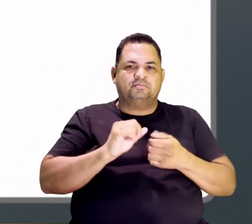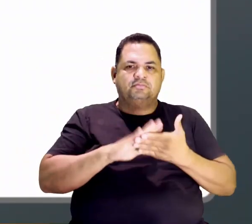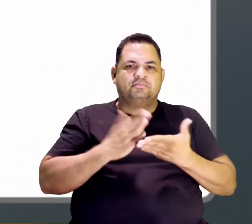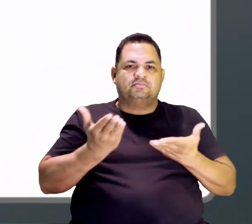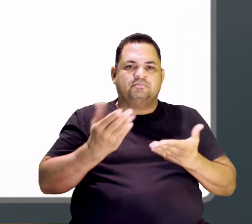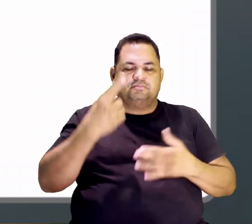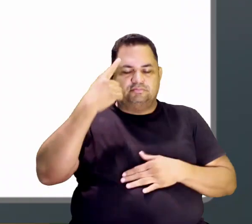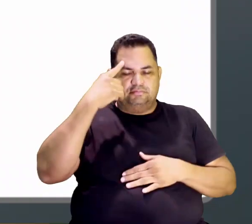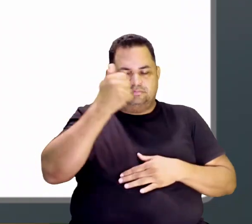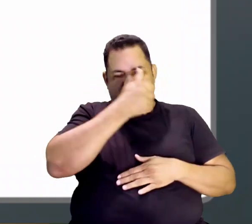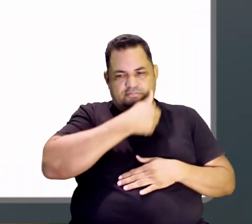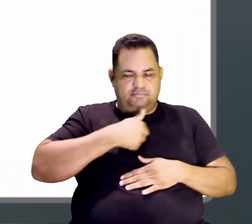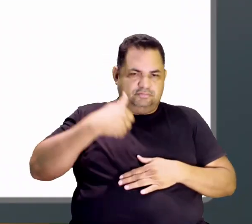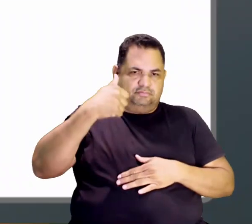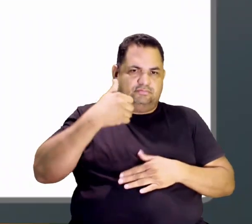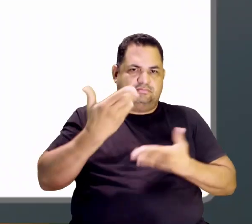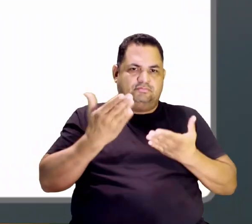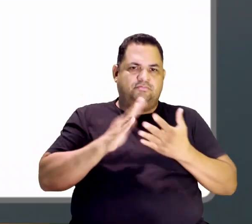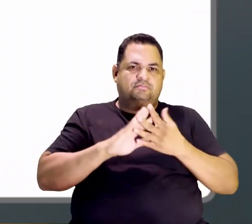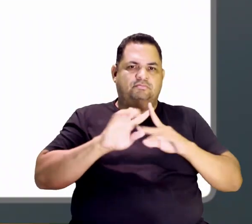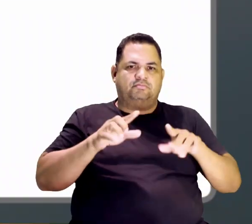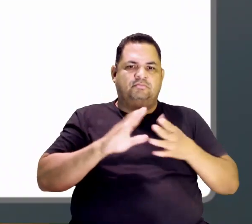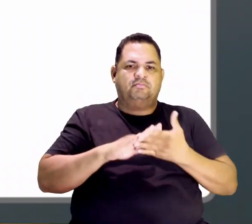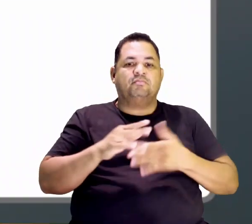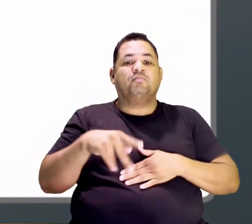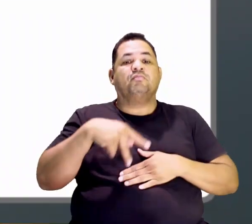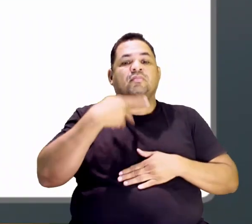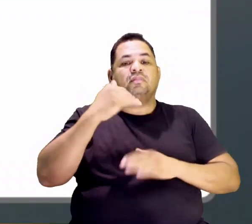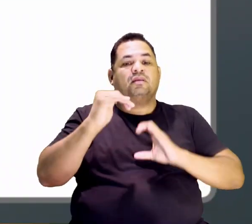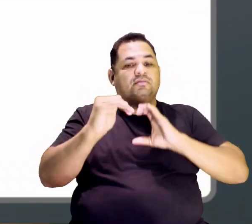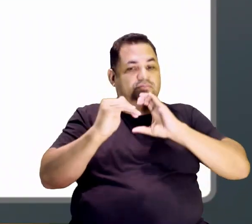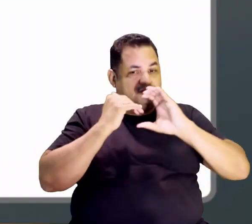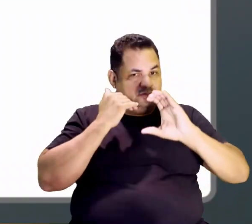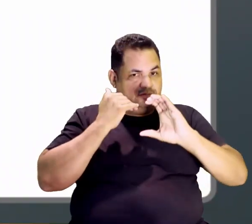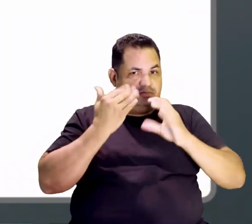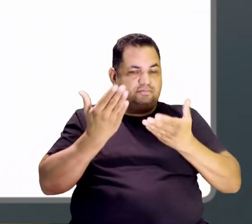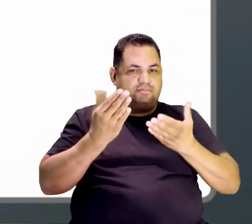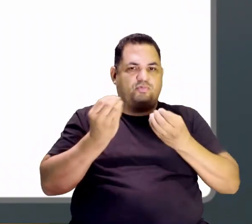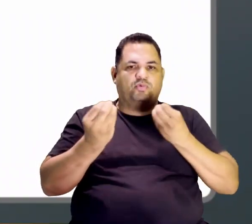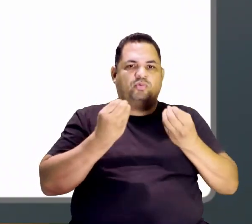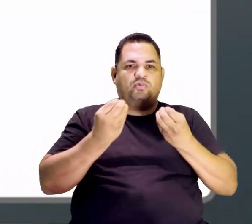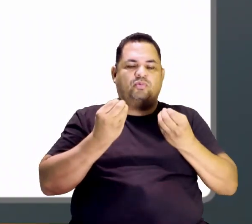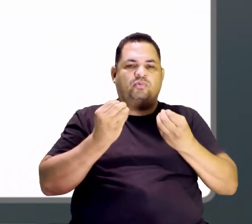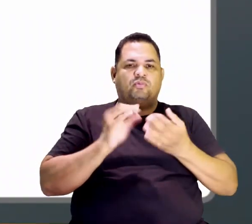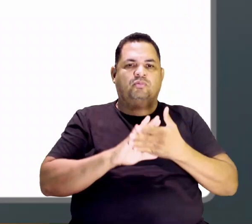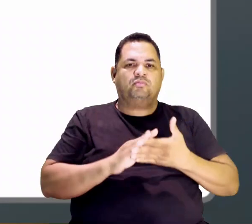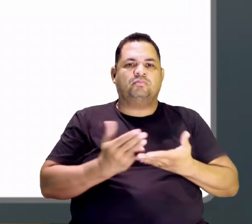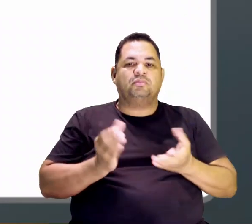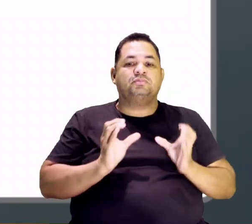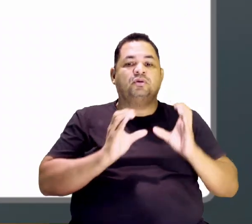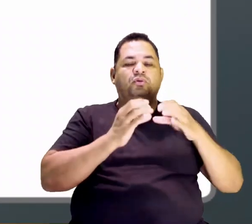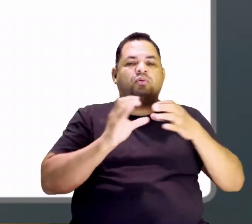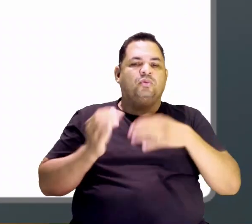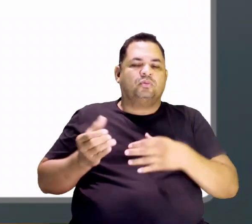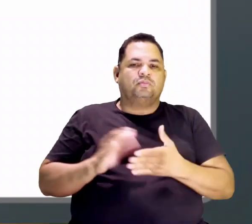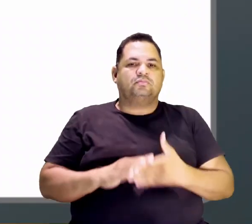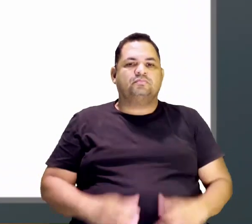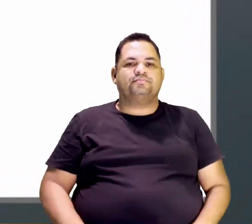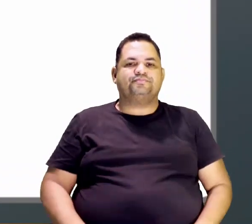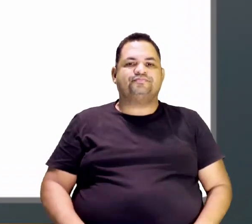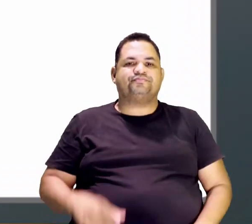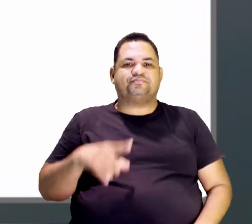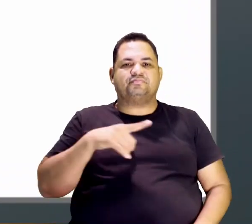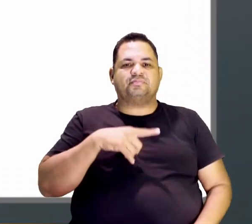mais viável e mais conveniente. Mas me conta, que eu quero saber. Como é que é essa galera aí da tua turma? Ah, prof, aqui nós somos